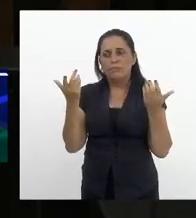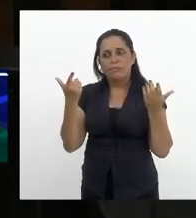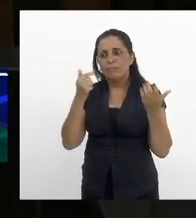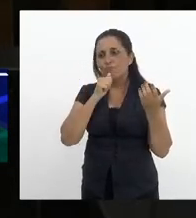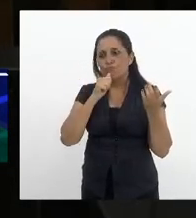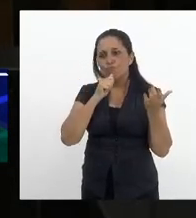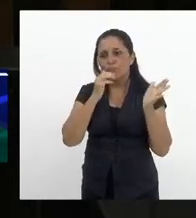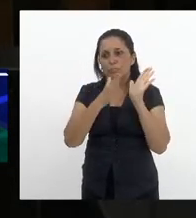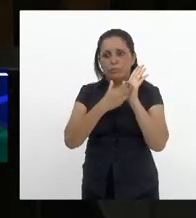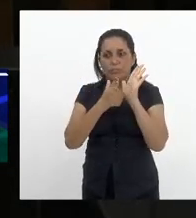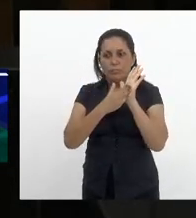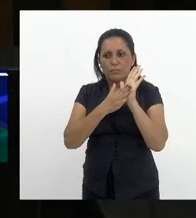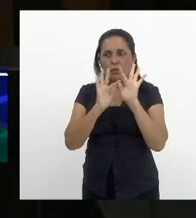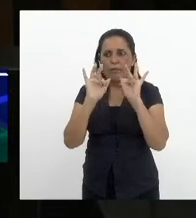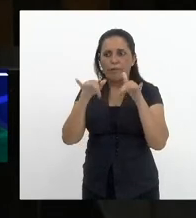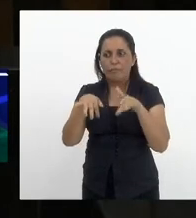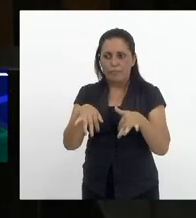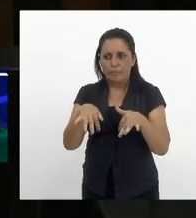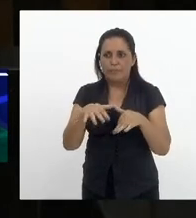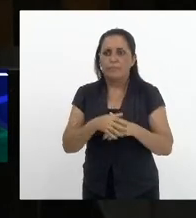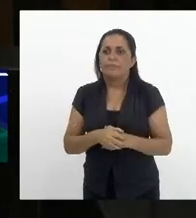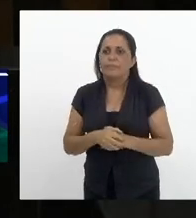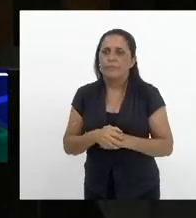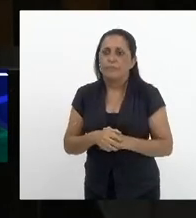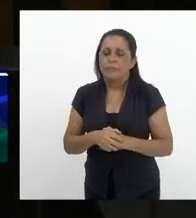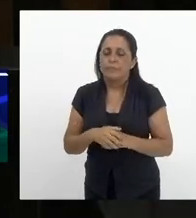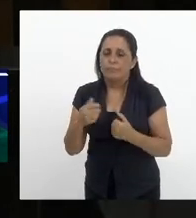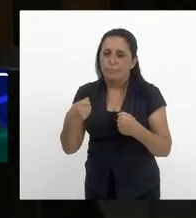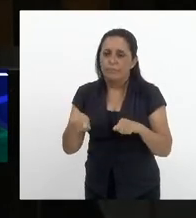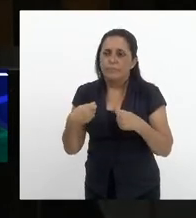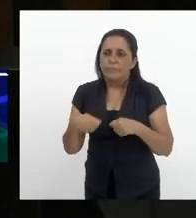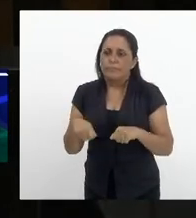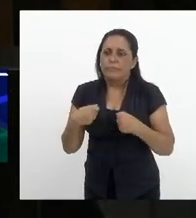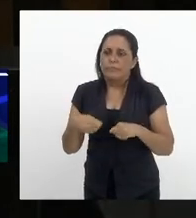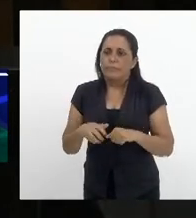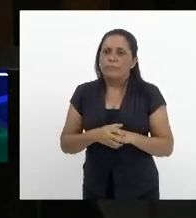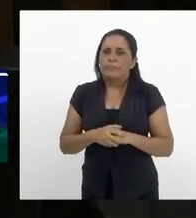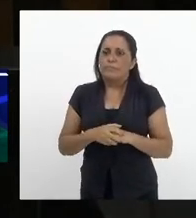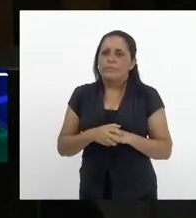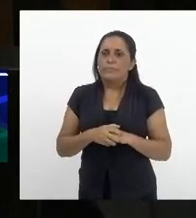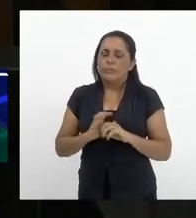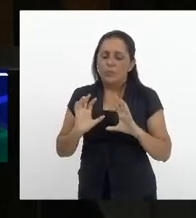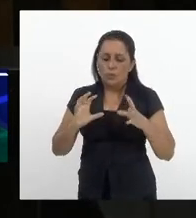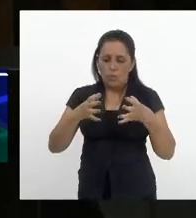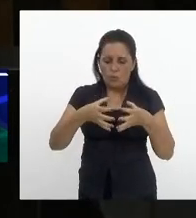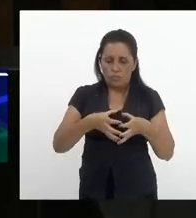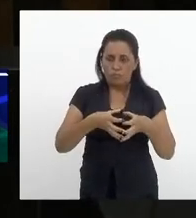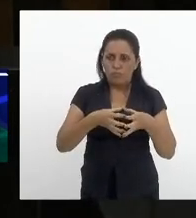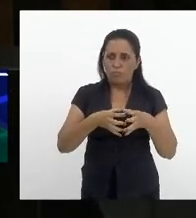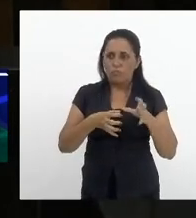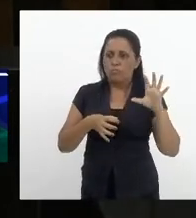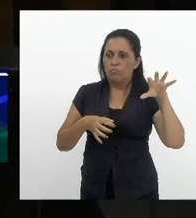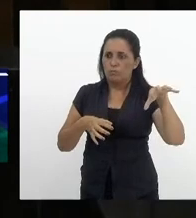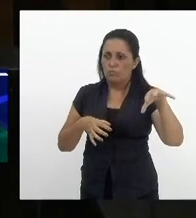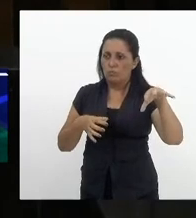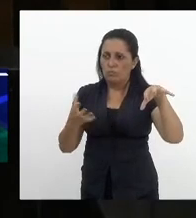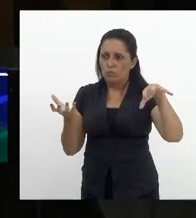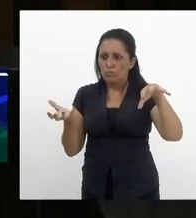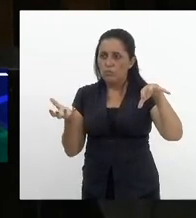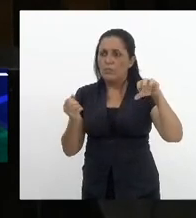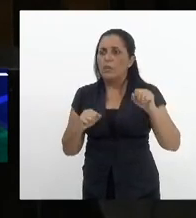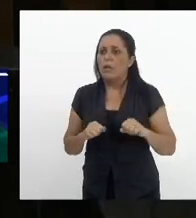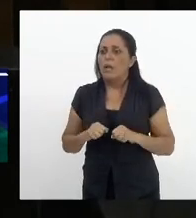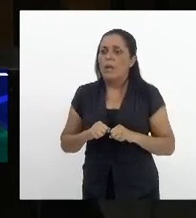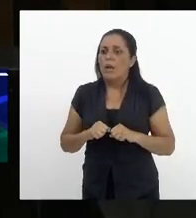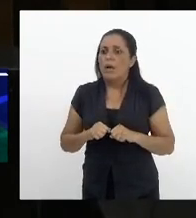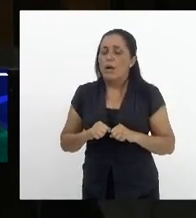propósito. E, finalmente, se faz necessário que o Congresso Nacional